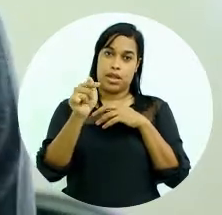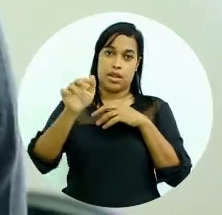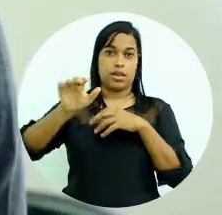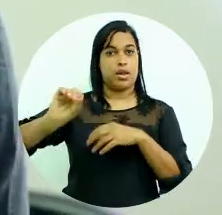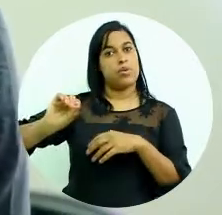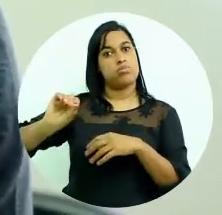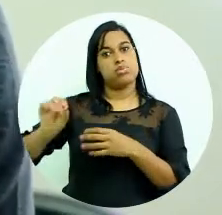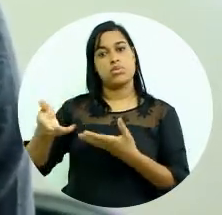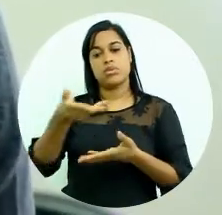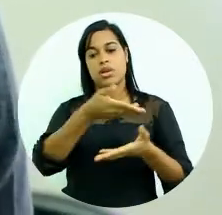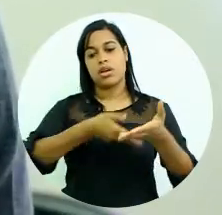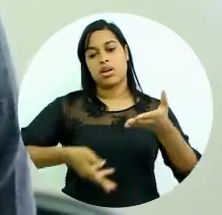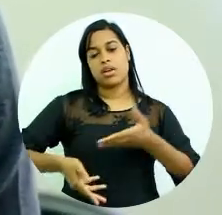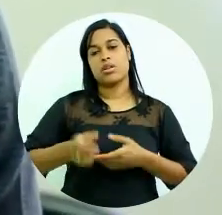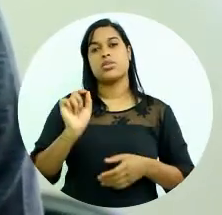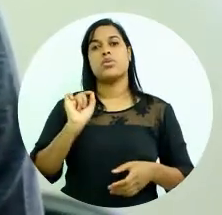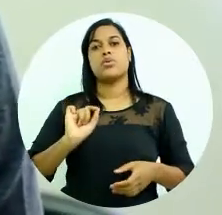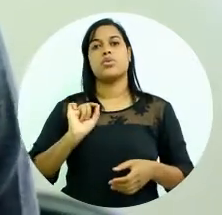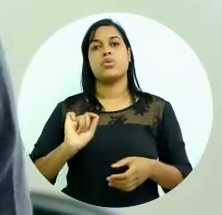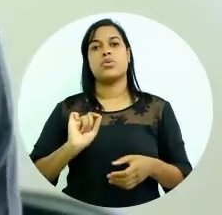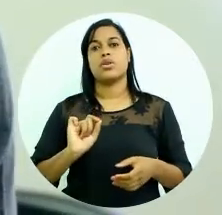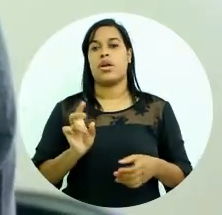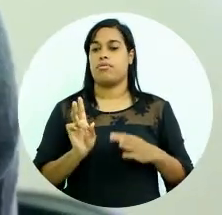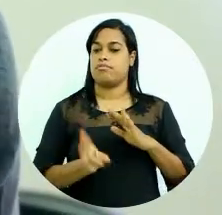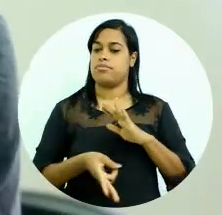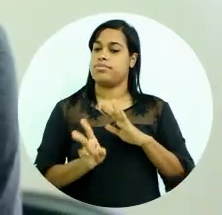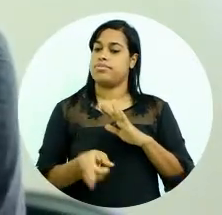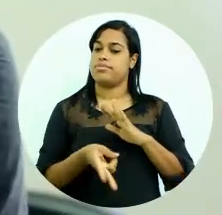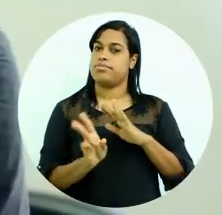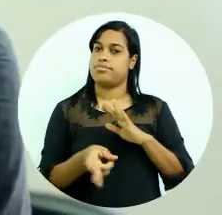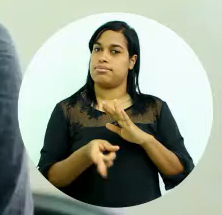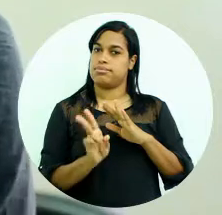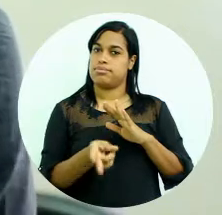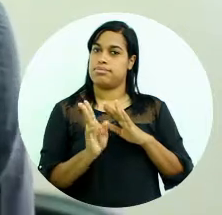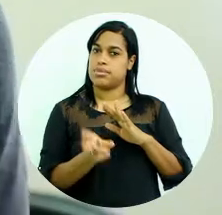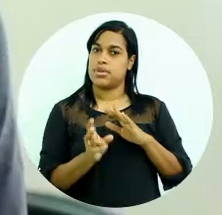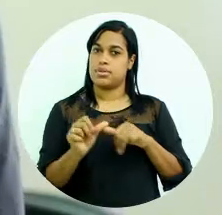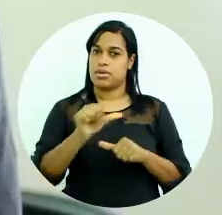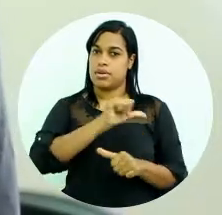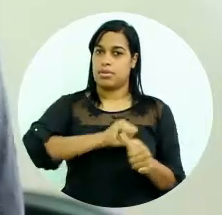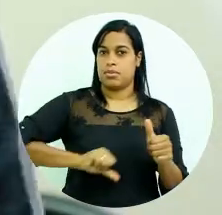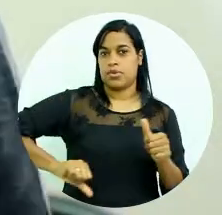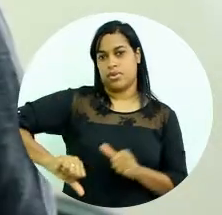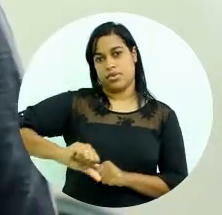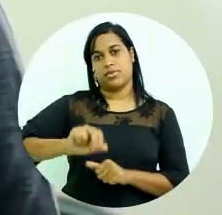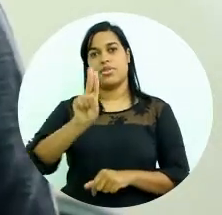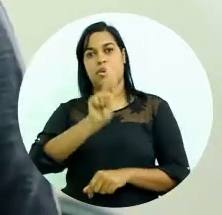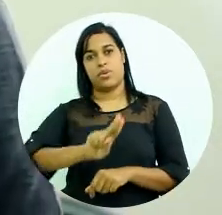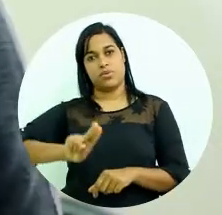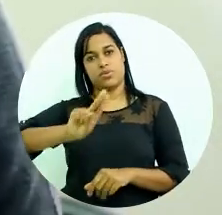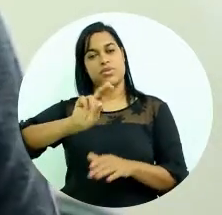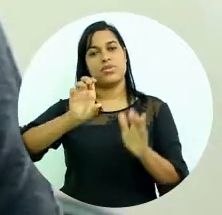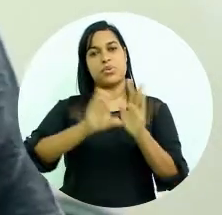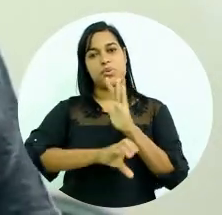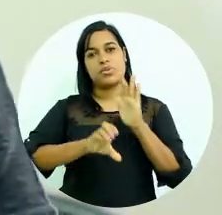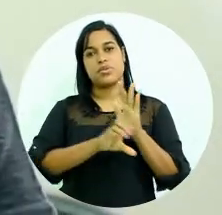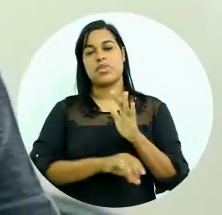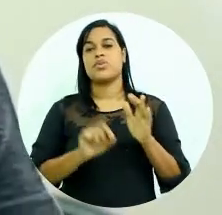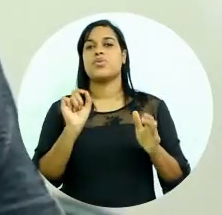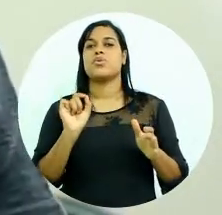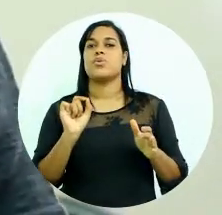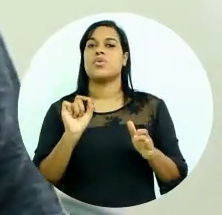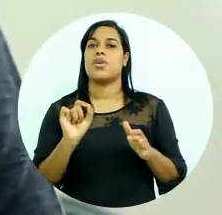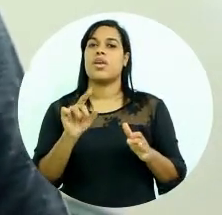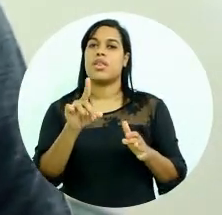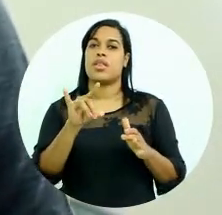E ele estabelece uma relação entre a permanência e a mudança, usando o